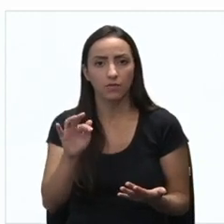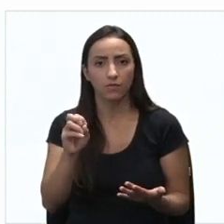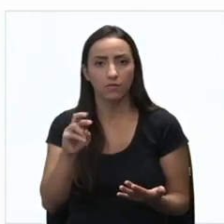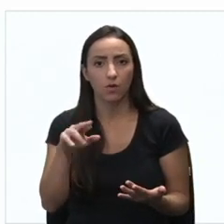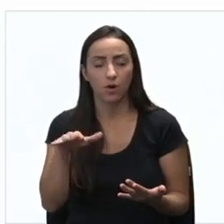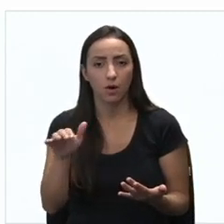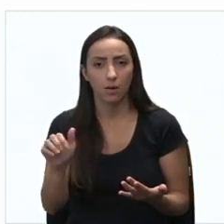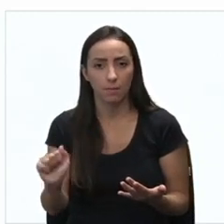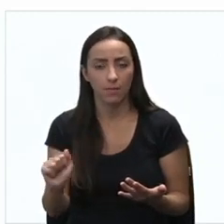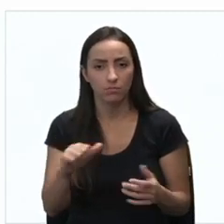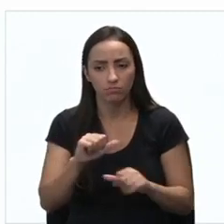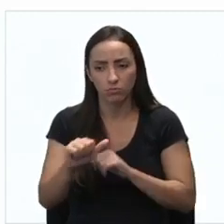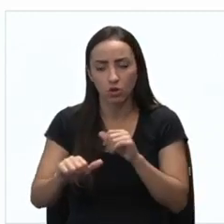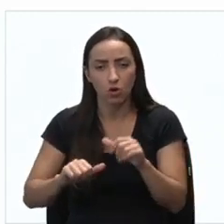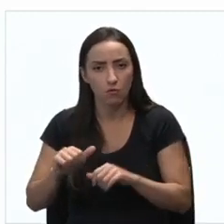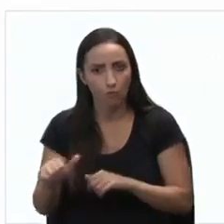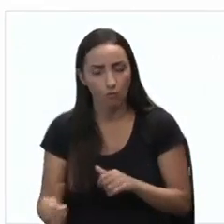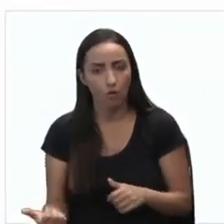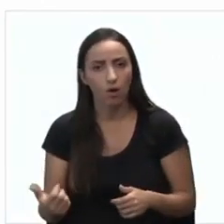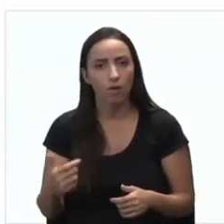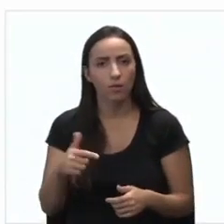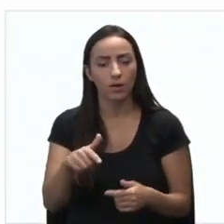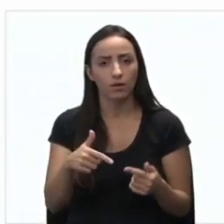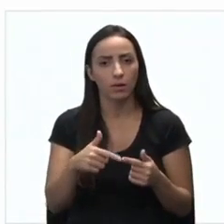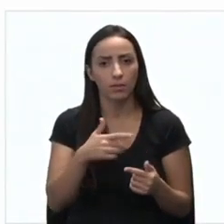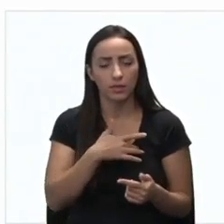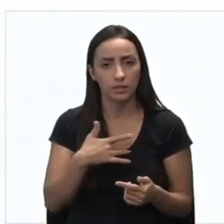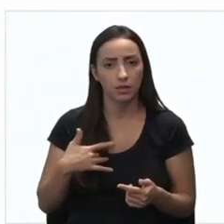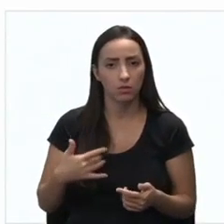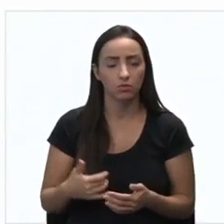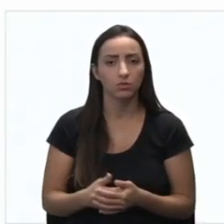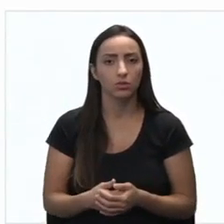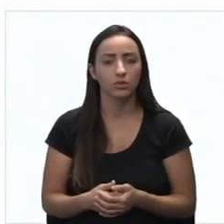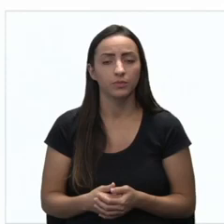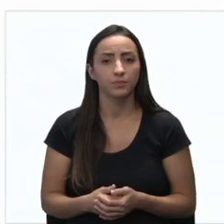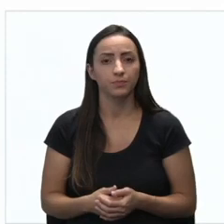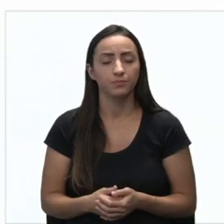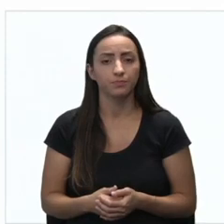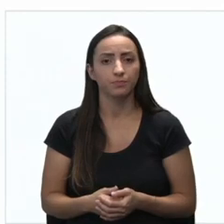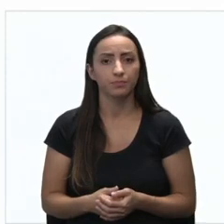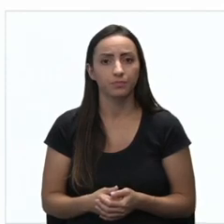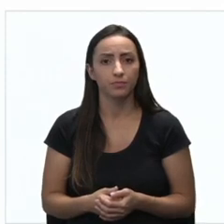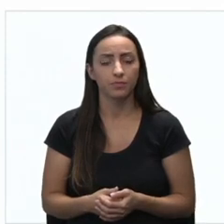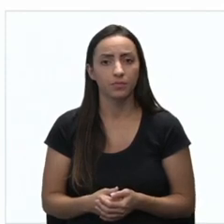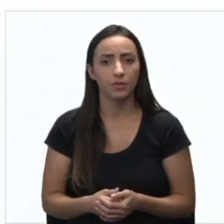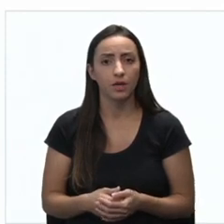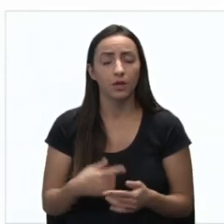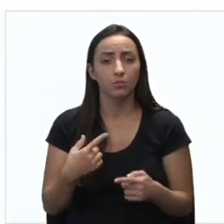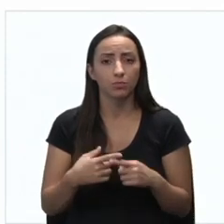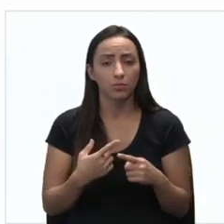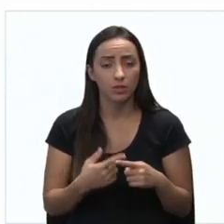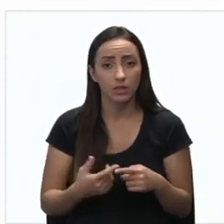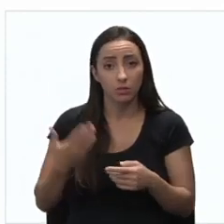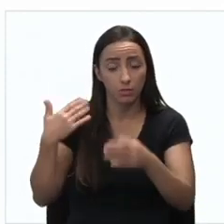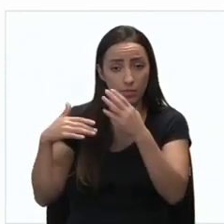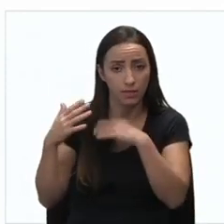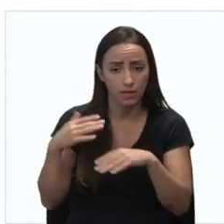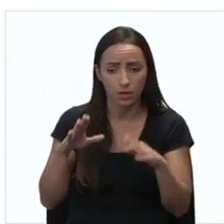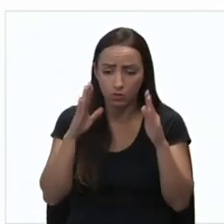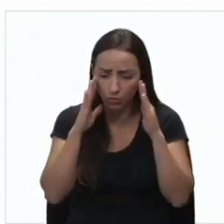visão de um modelo diferente do modelo biomédico, que acabava focando na